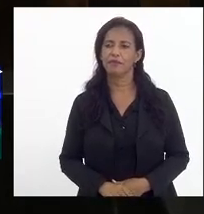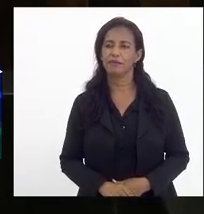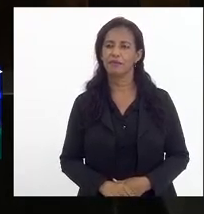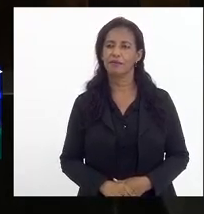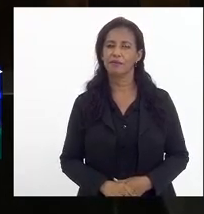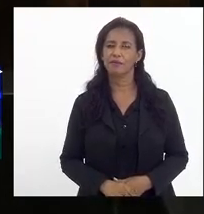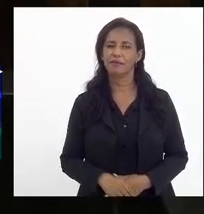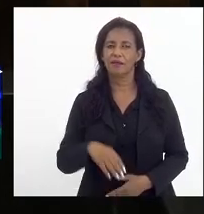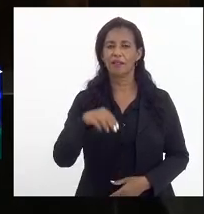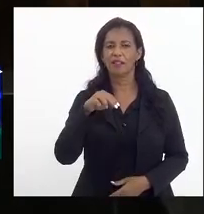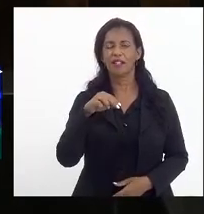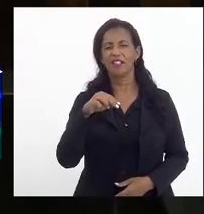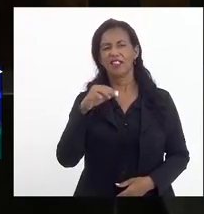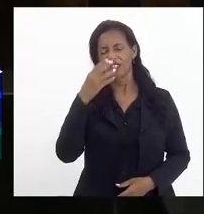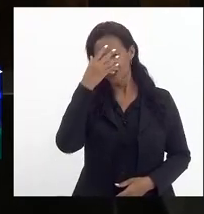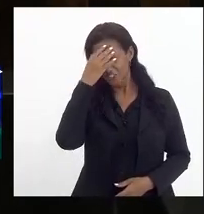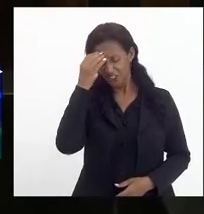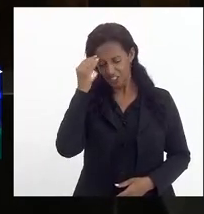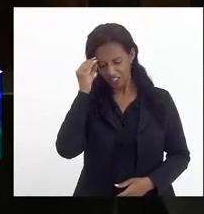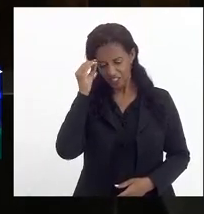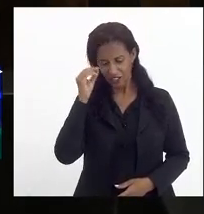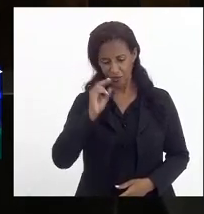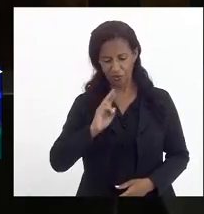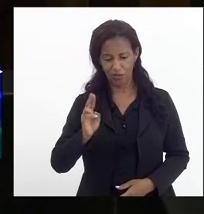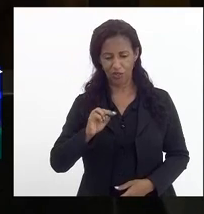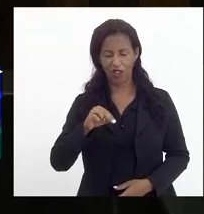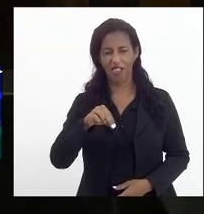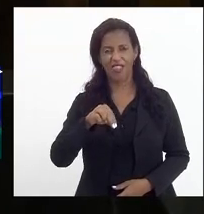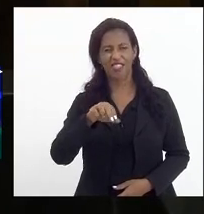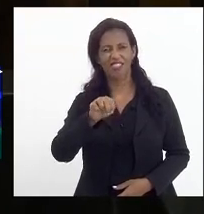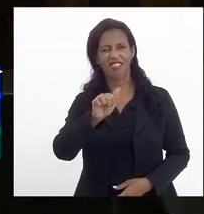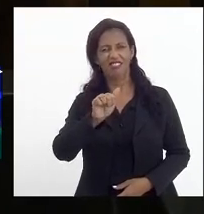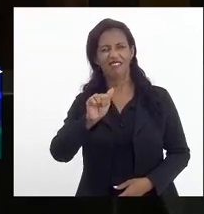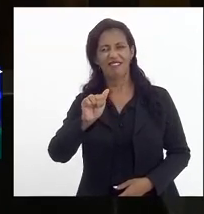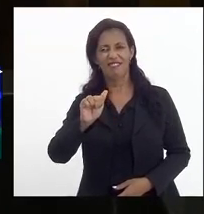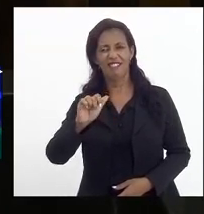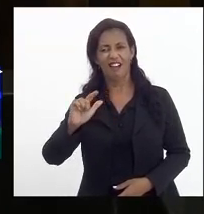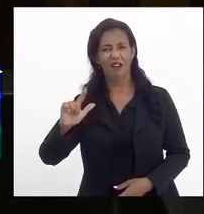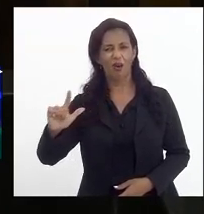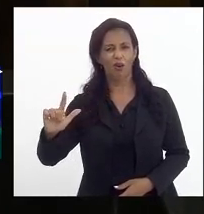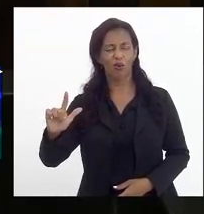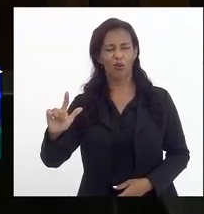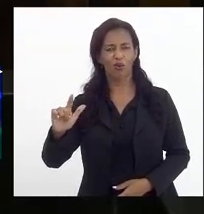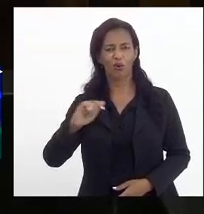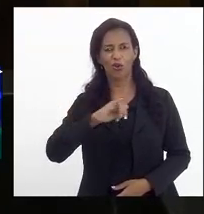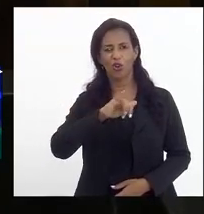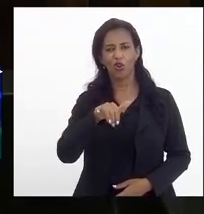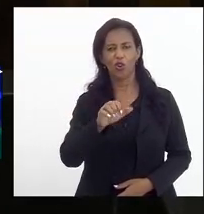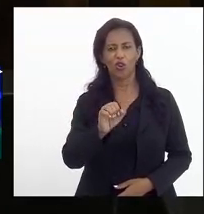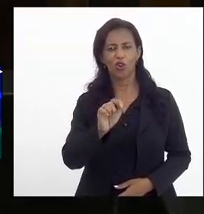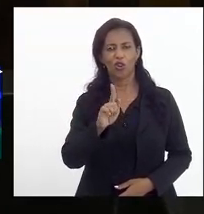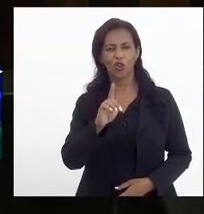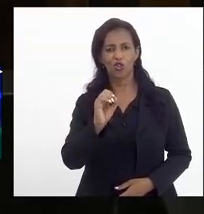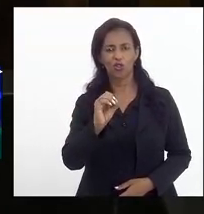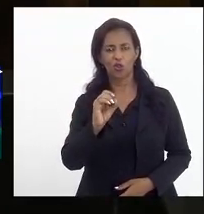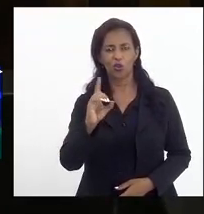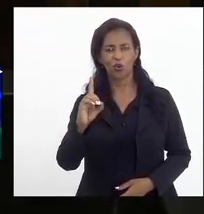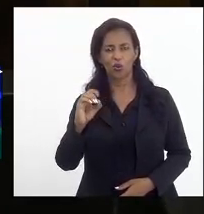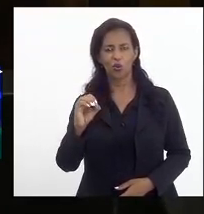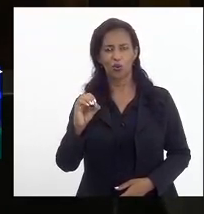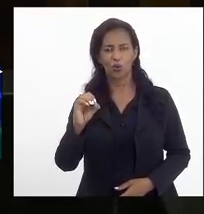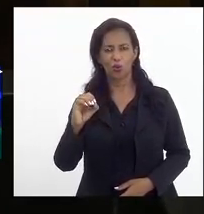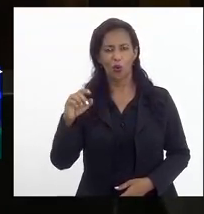Netflix não não não chamado jogo do poder